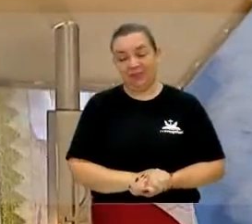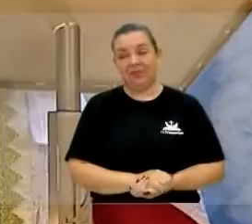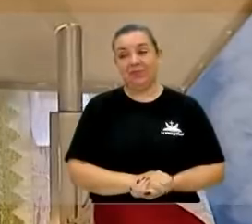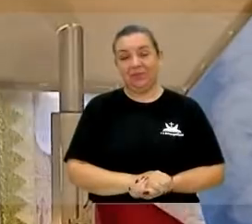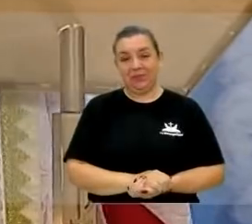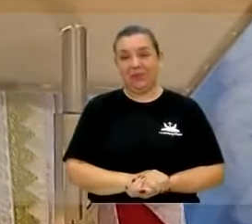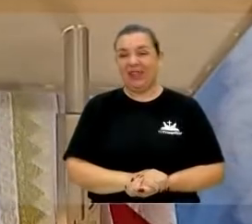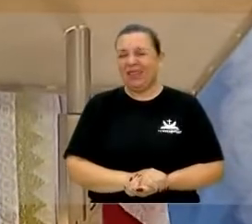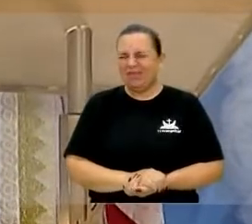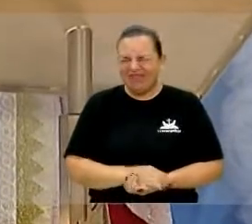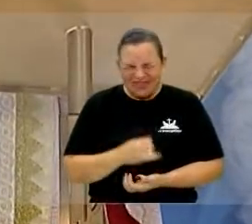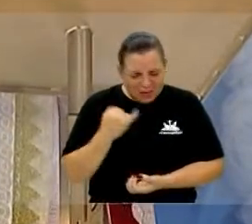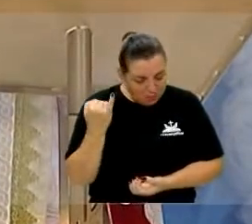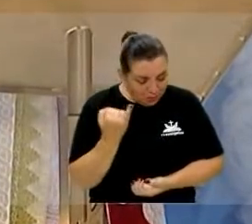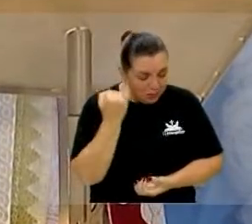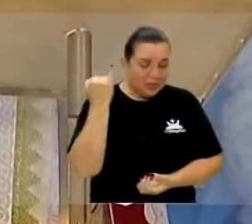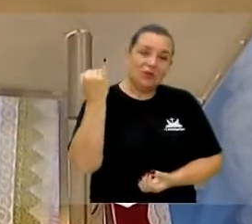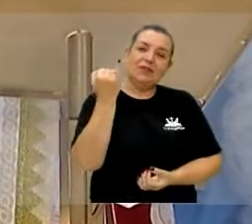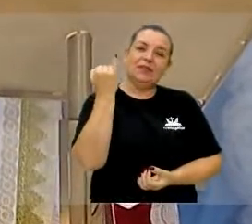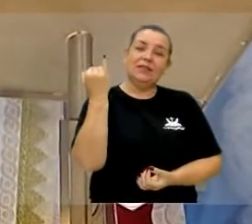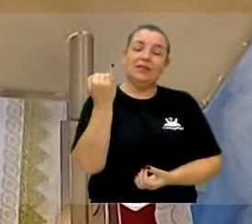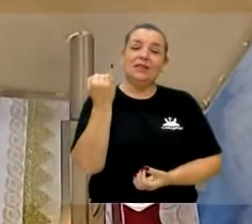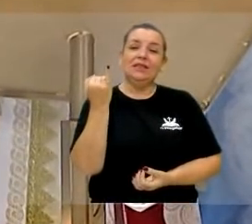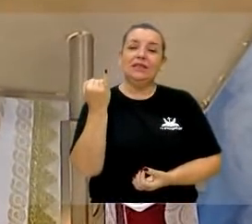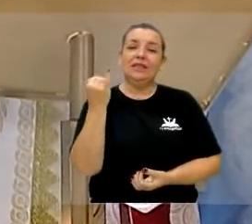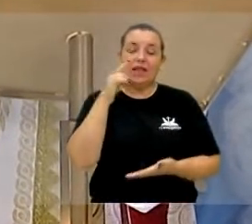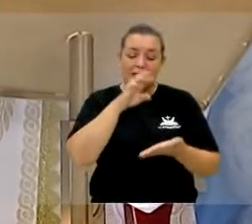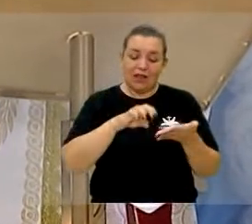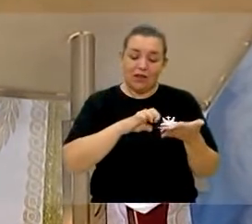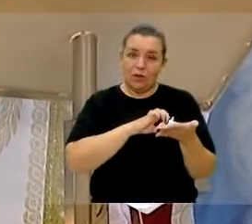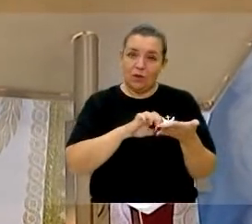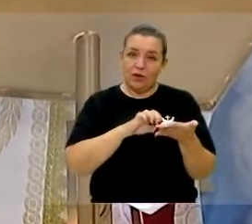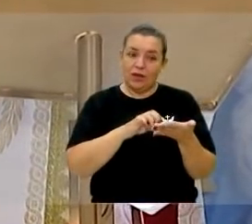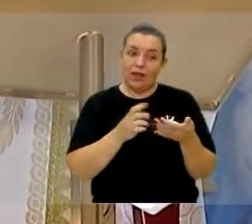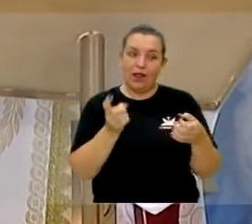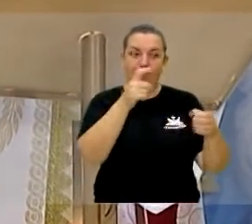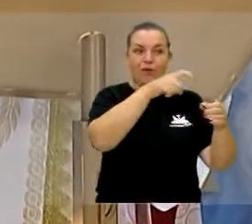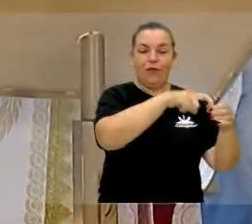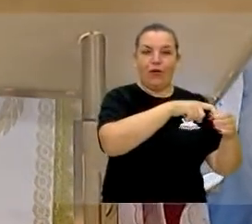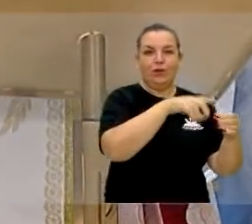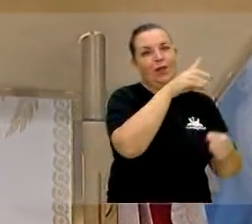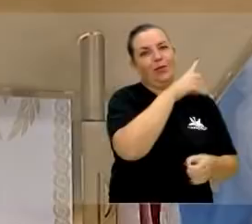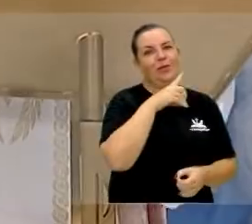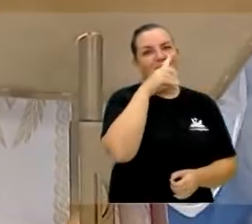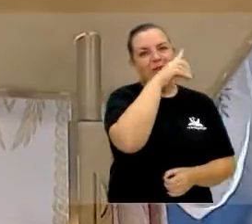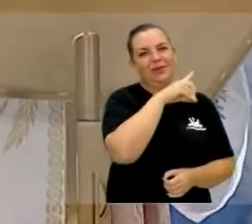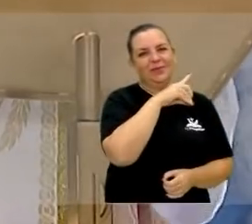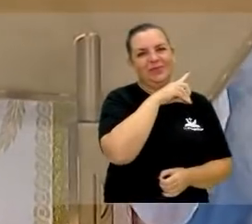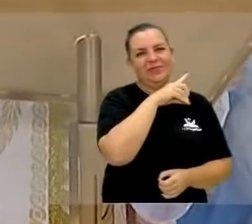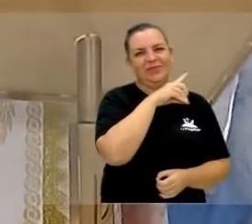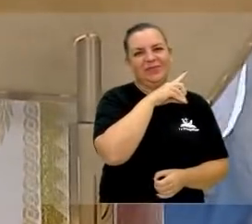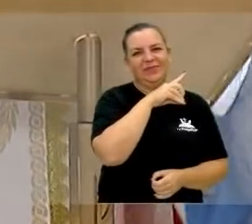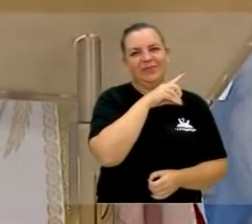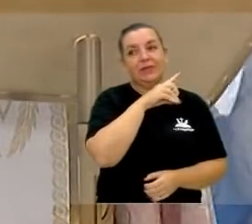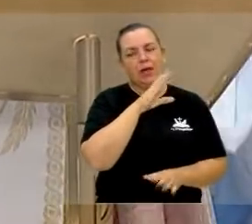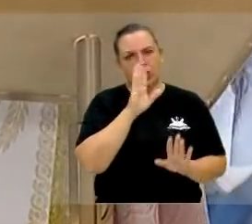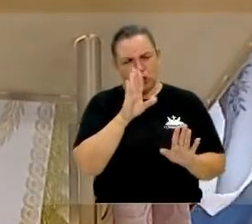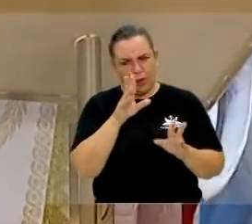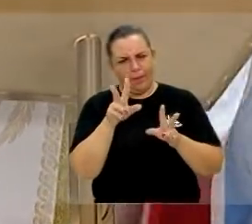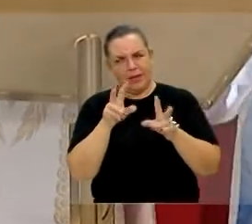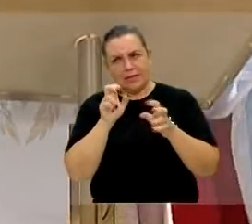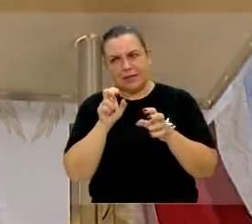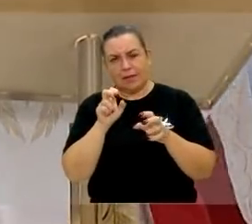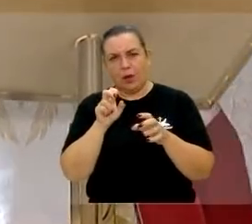tão importante que ele volta domingo. Você, não sei se já percebeu